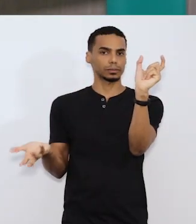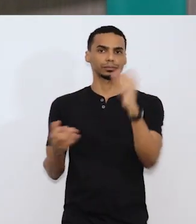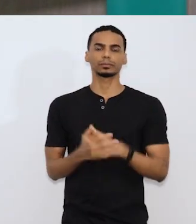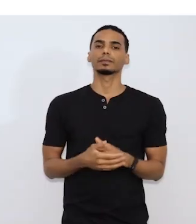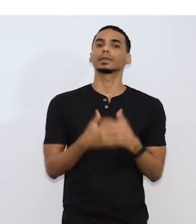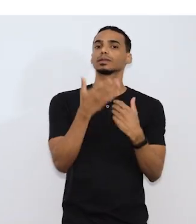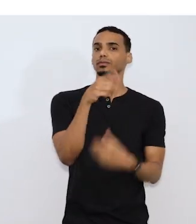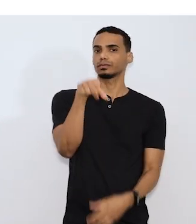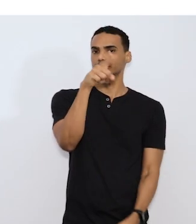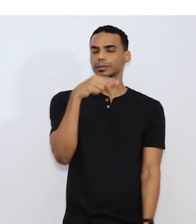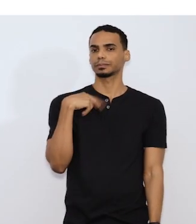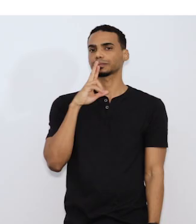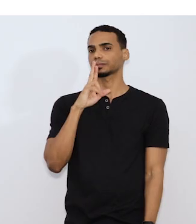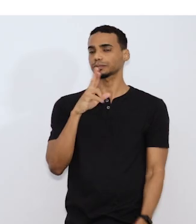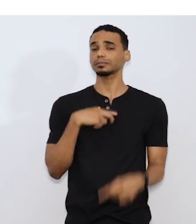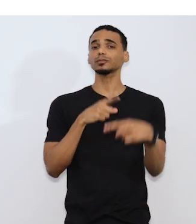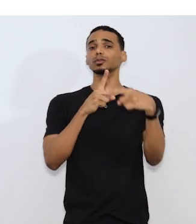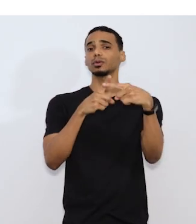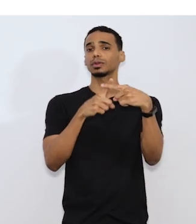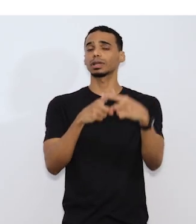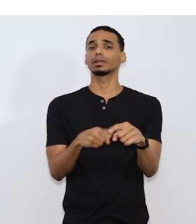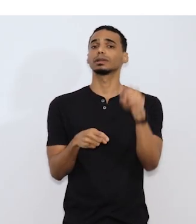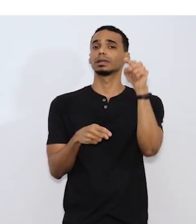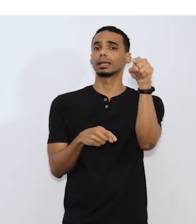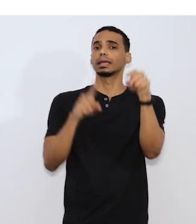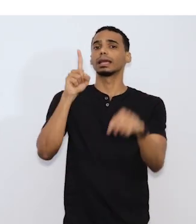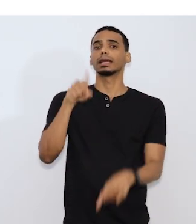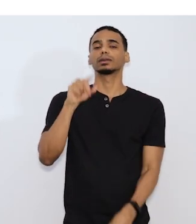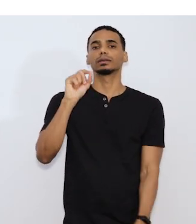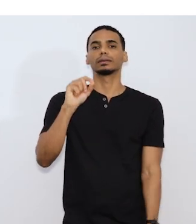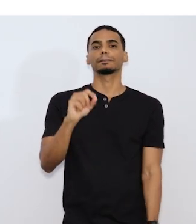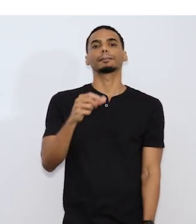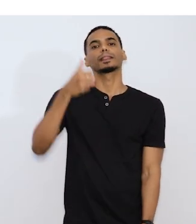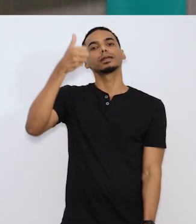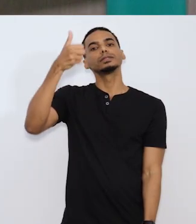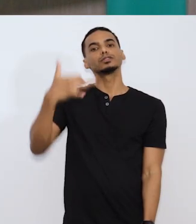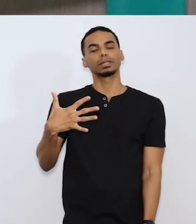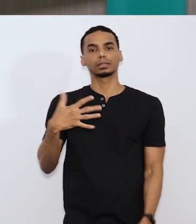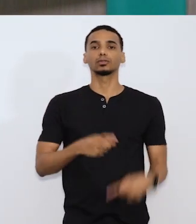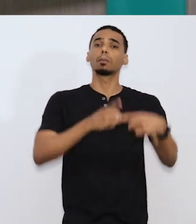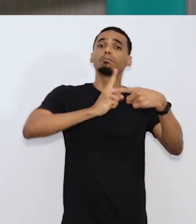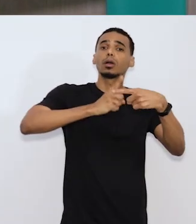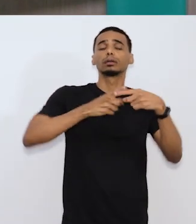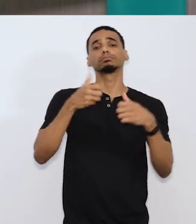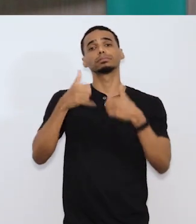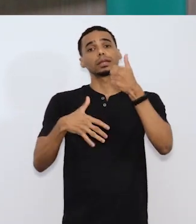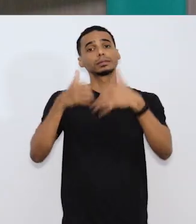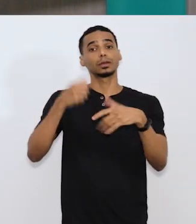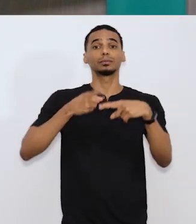3 marcaram que esse porquê vai trazer aí uma expressão de explicação. Ela